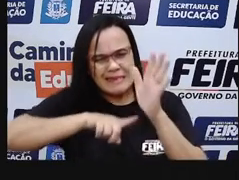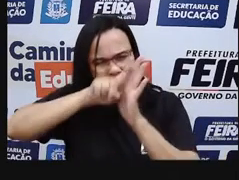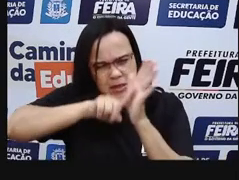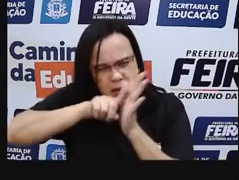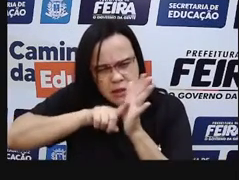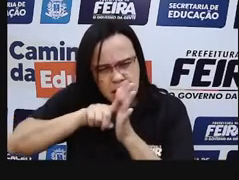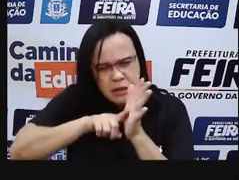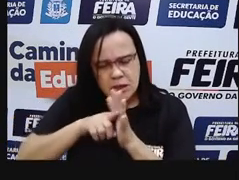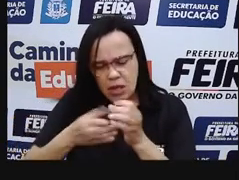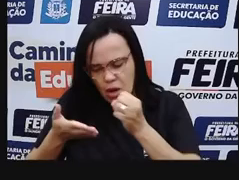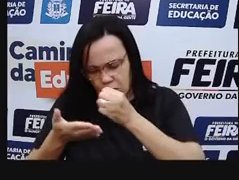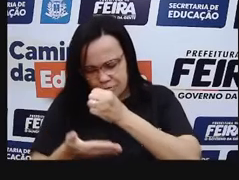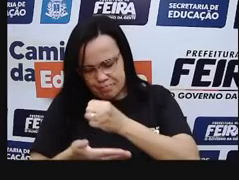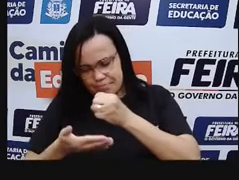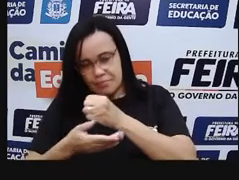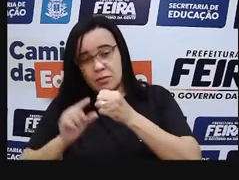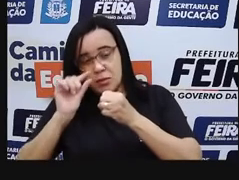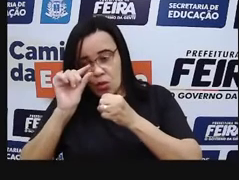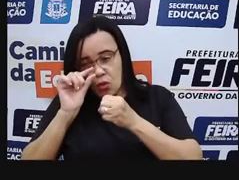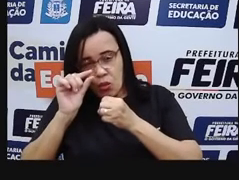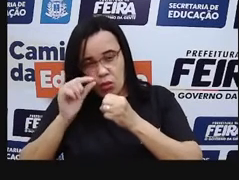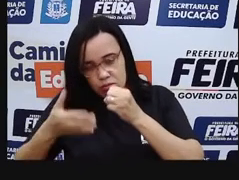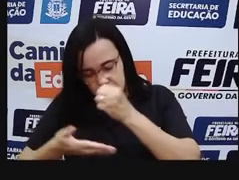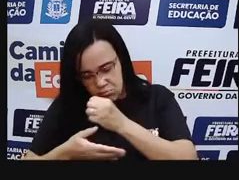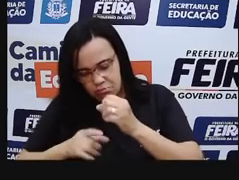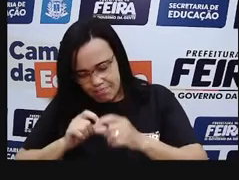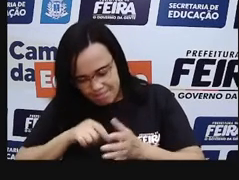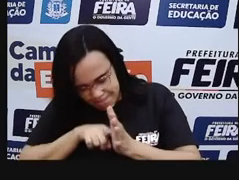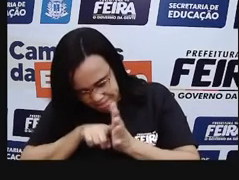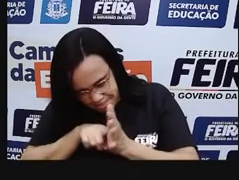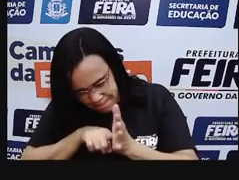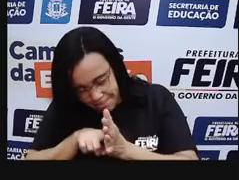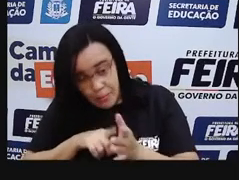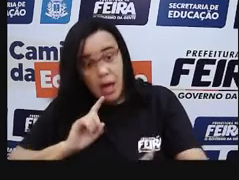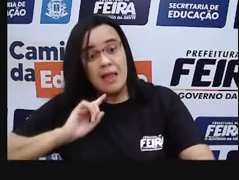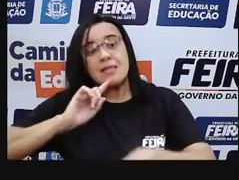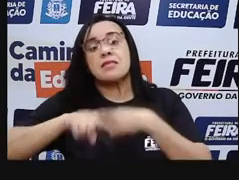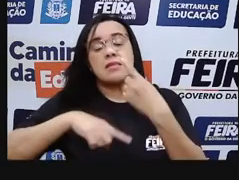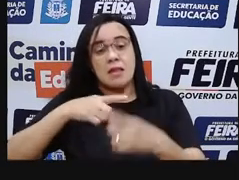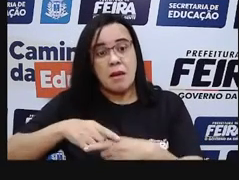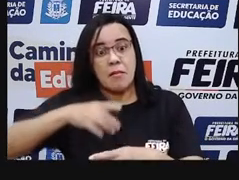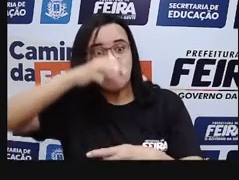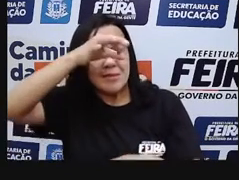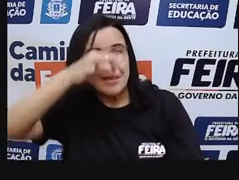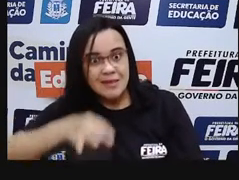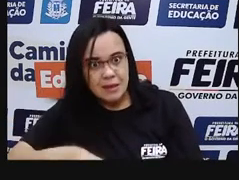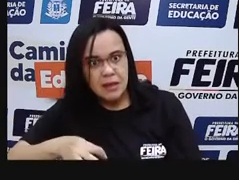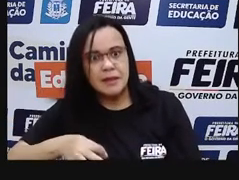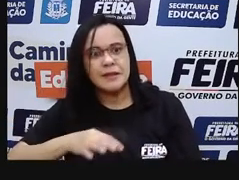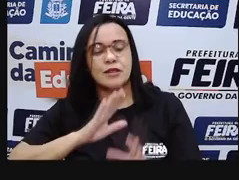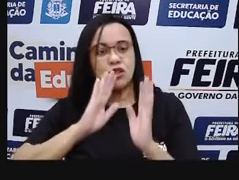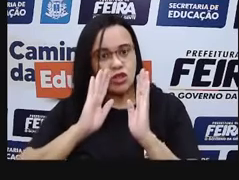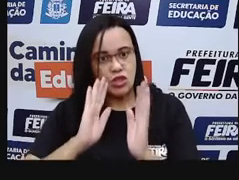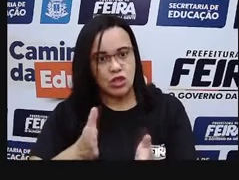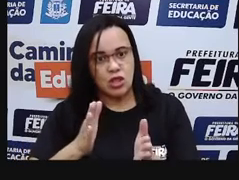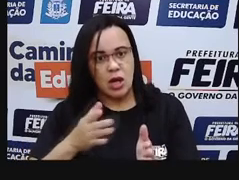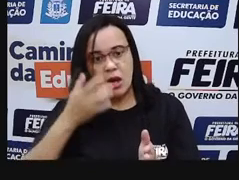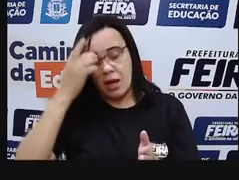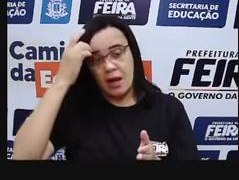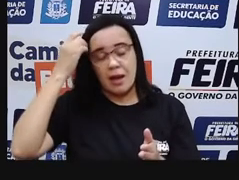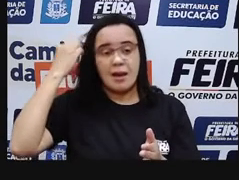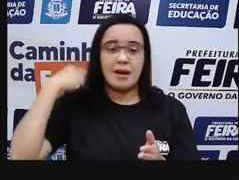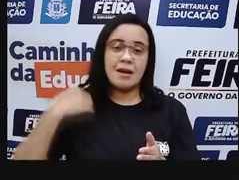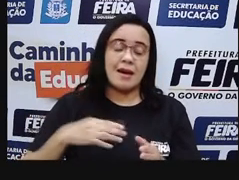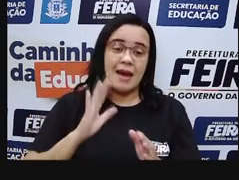e de outras outras tecnologias e aí depois de tudo certo tem uma quantidade de proporções aqui que tá